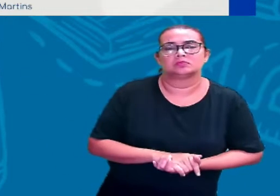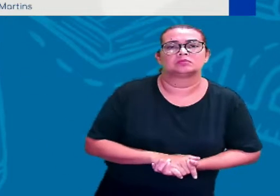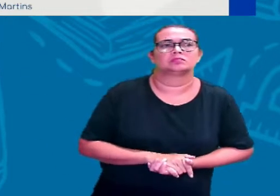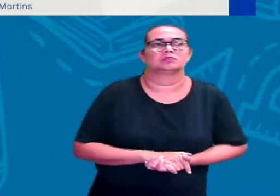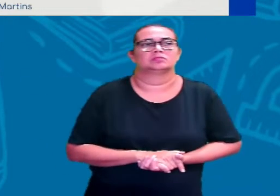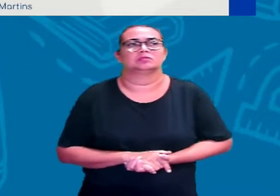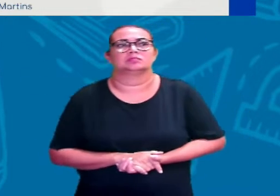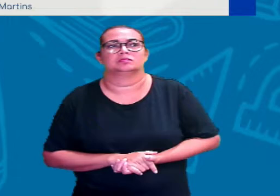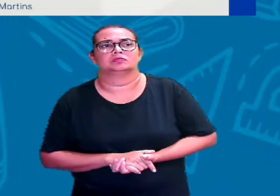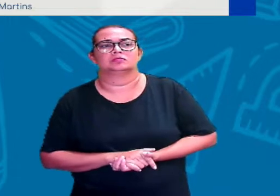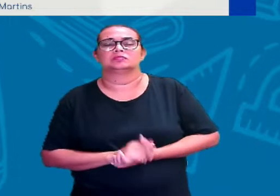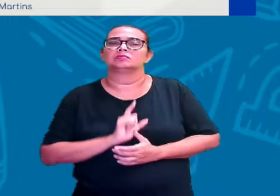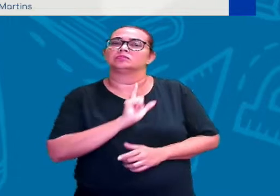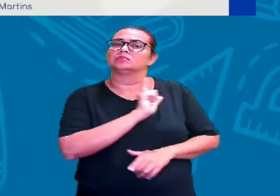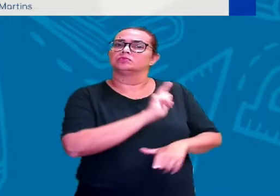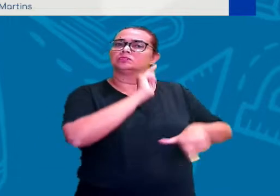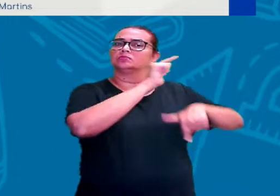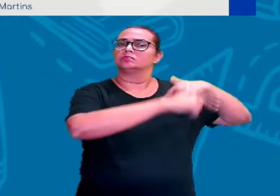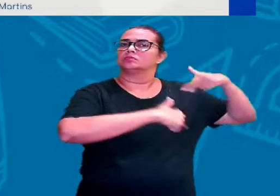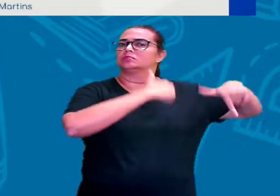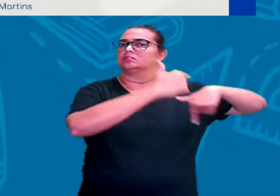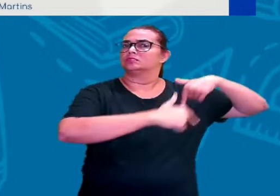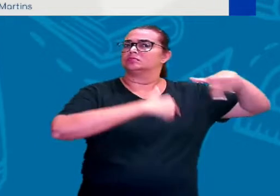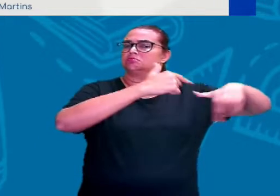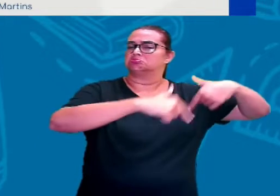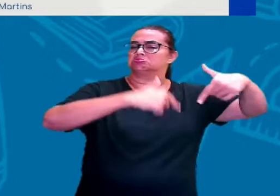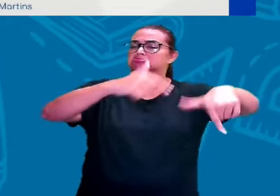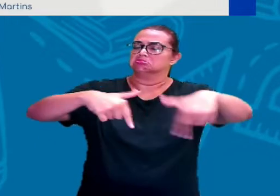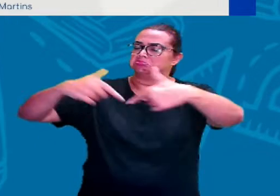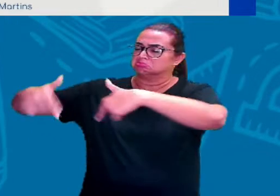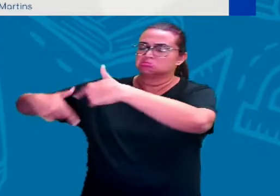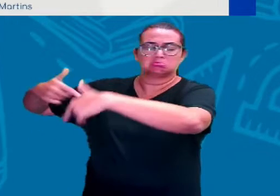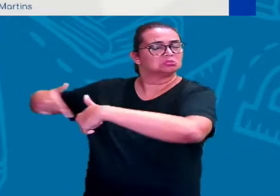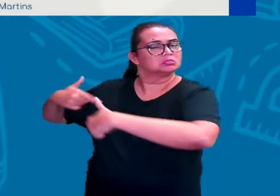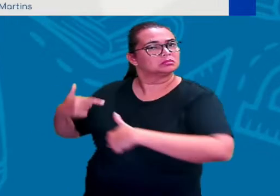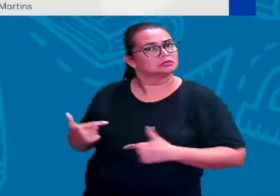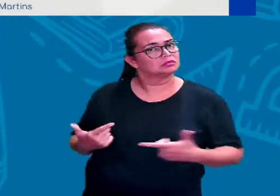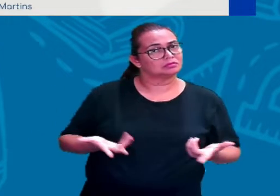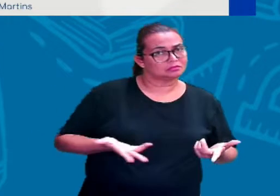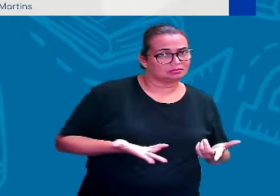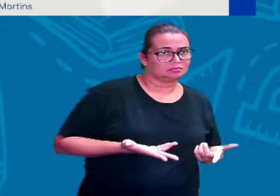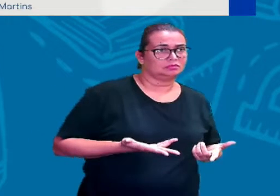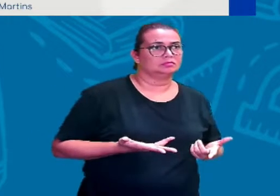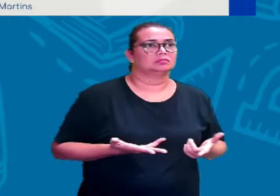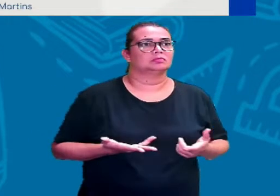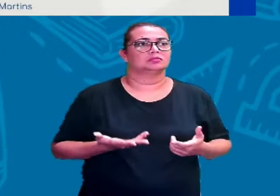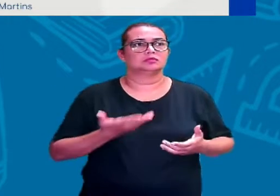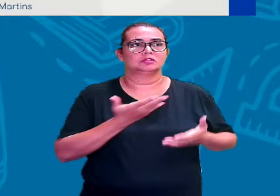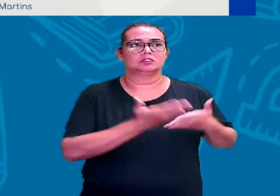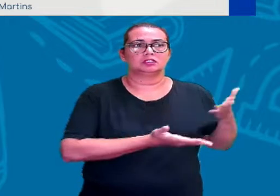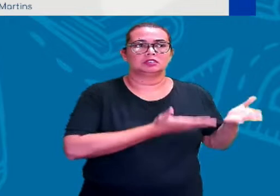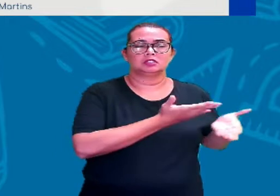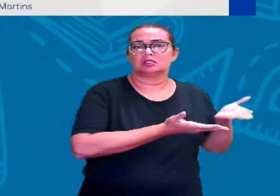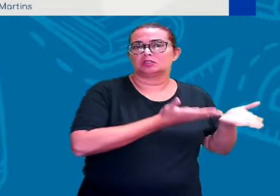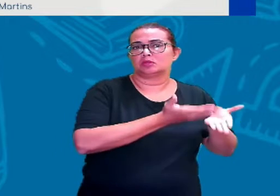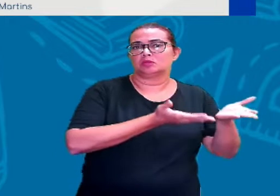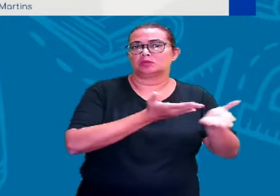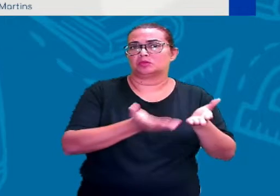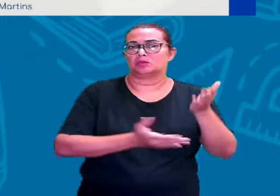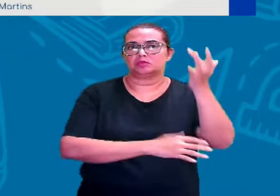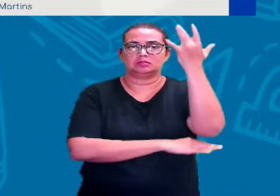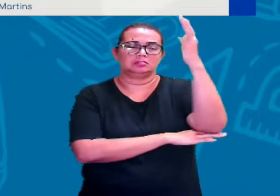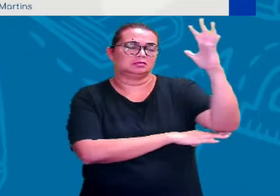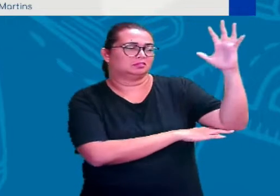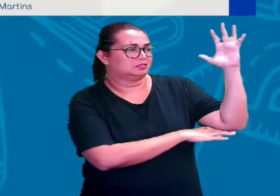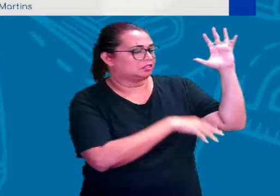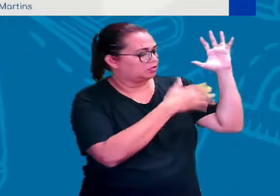Então, eles realizam as suas atividades e o mais importante de tudo, gente, eles preservam os recursos